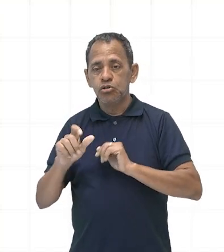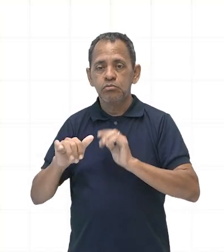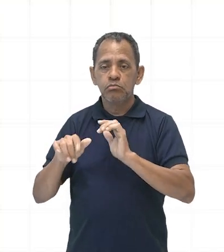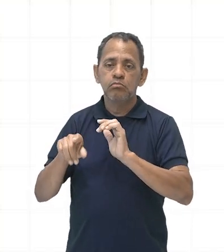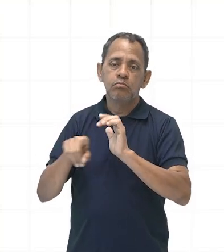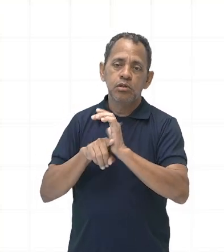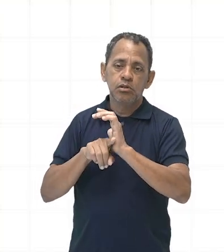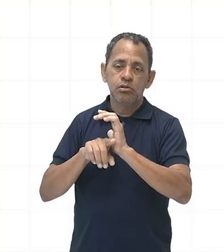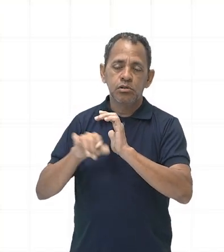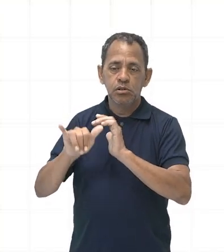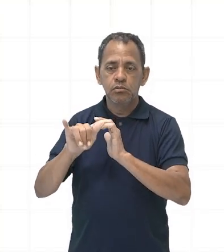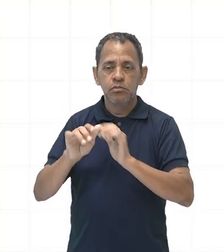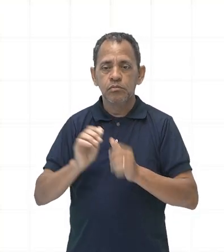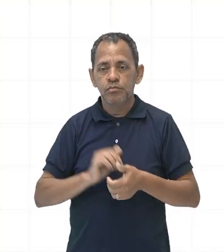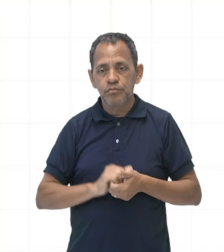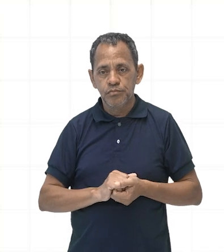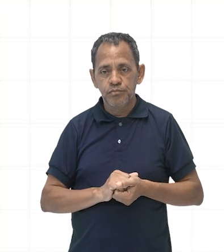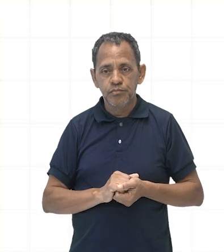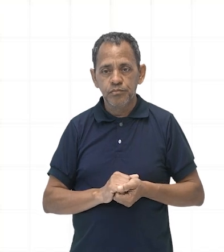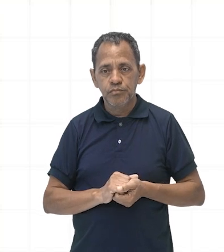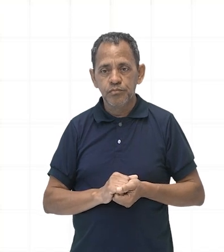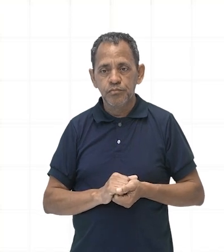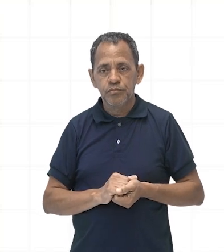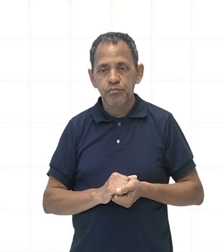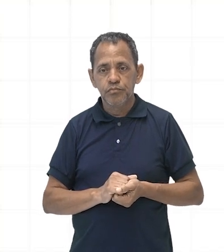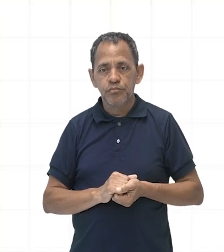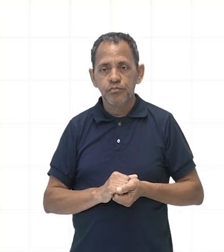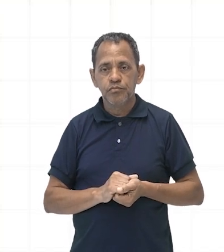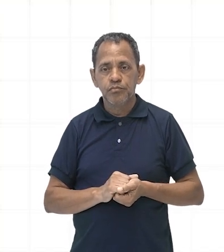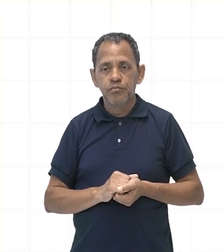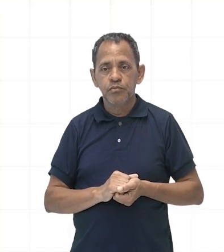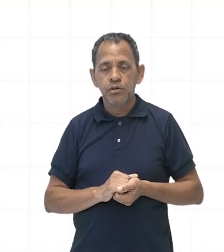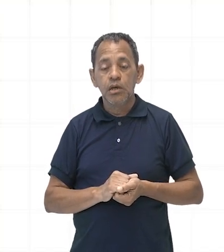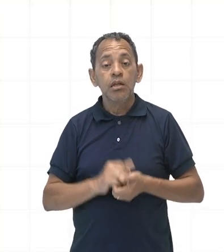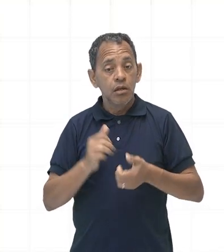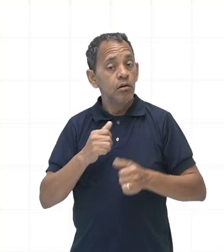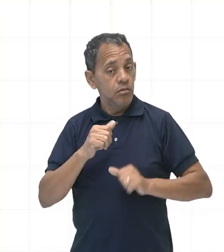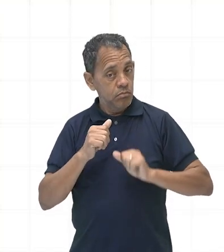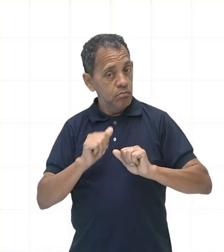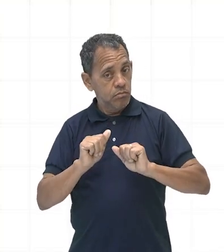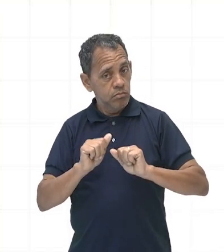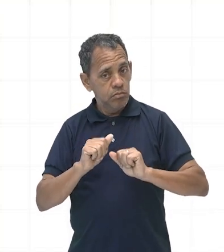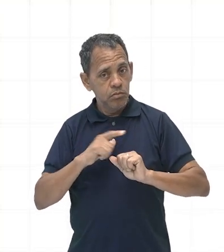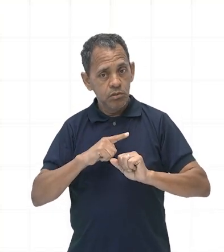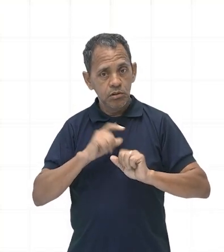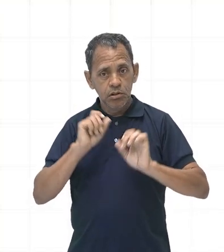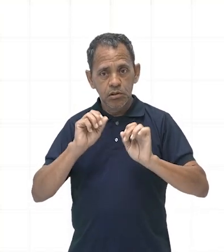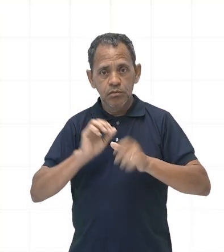Tudo bem? Então, nós podemos obter o seguinte.